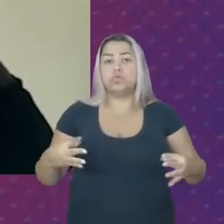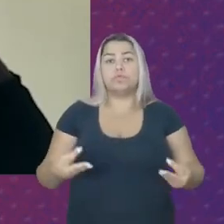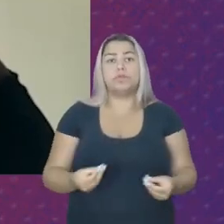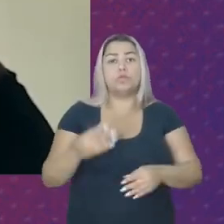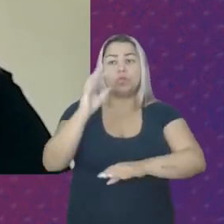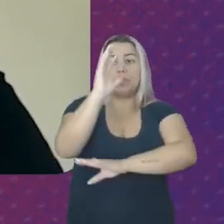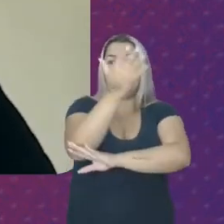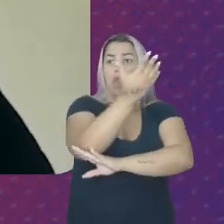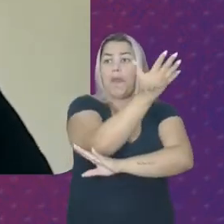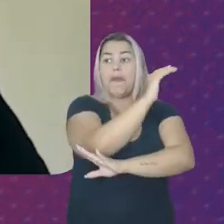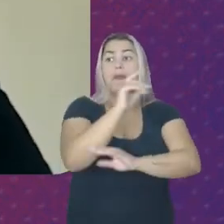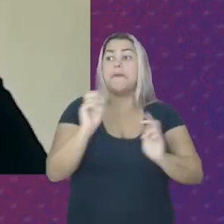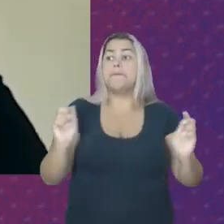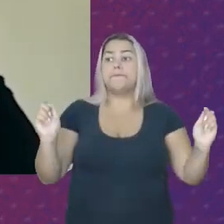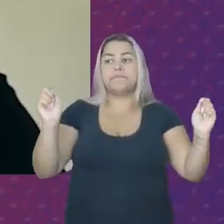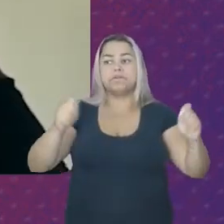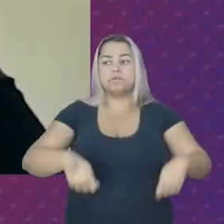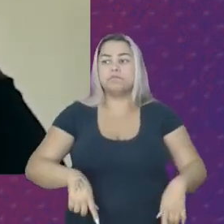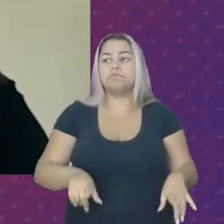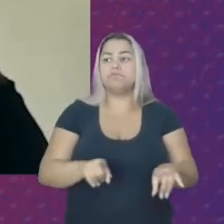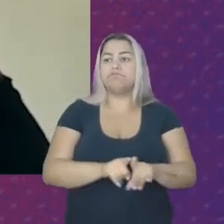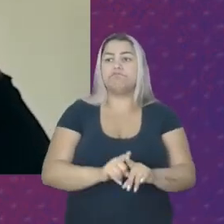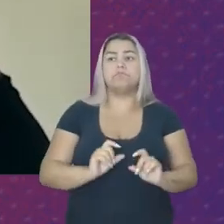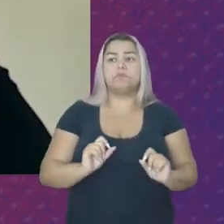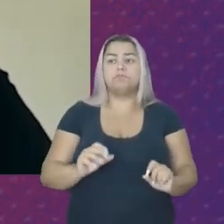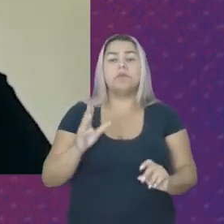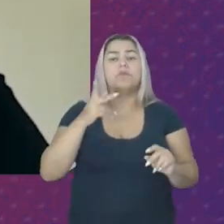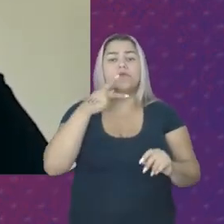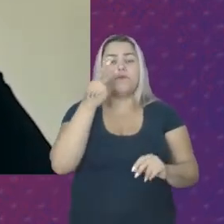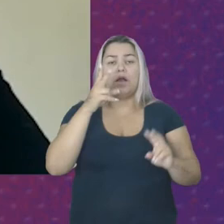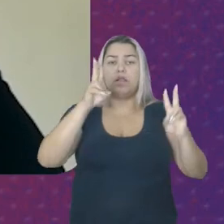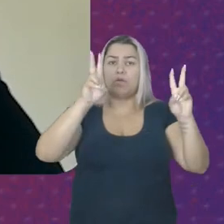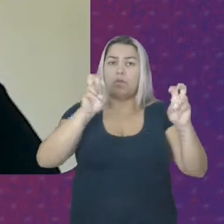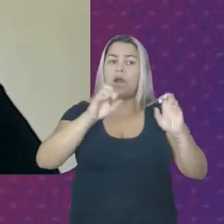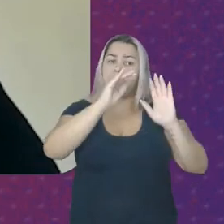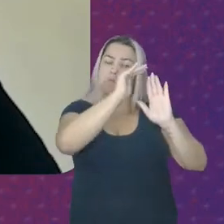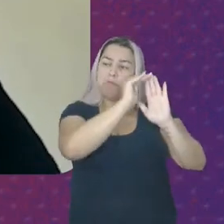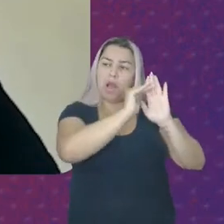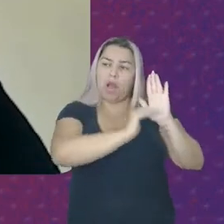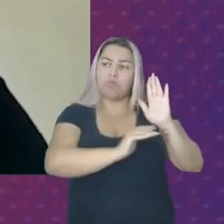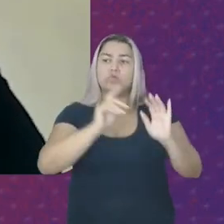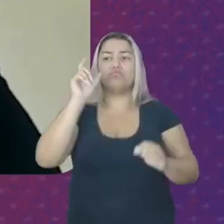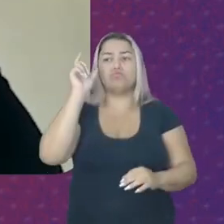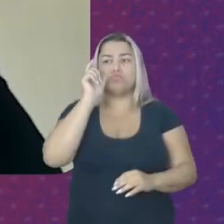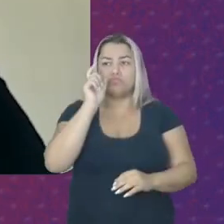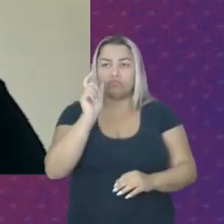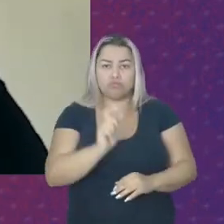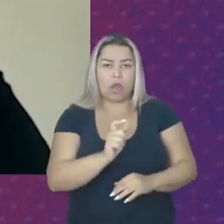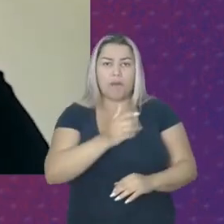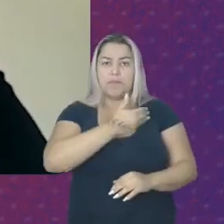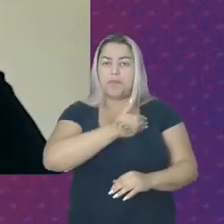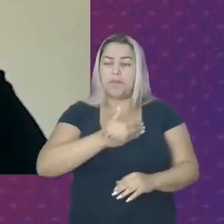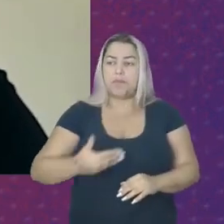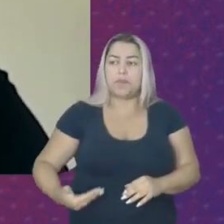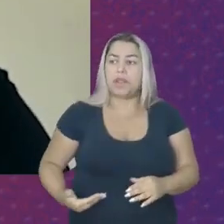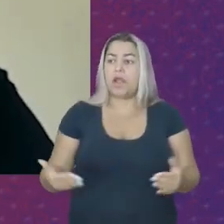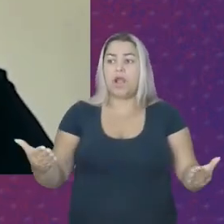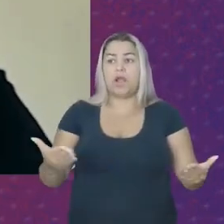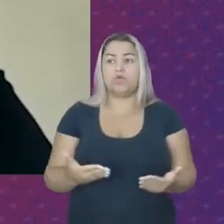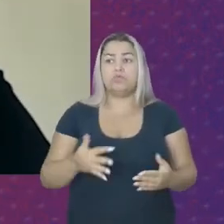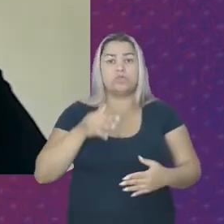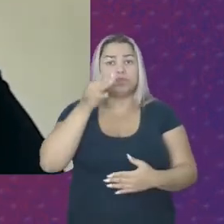ambiente. Precisamos tratar sobre isso, precisamos falar sobre isso, e é também uma pauta de interesse público, não só agora, mas sobre o